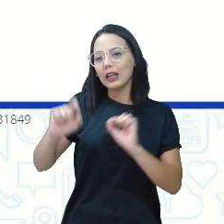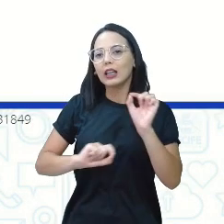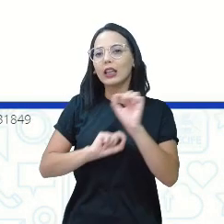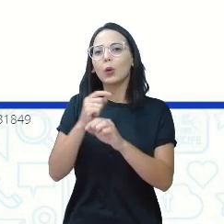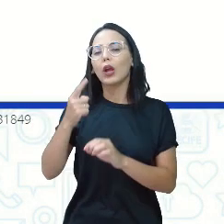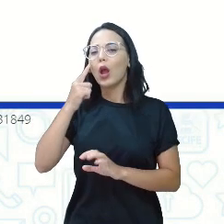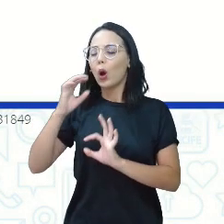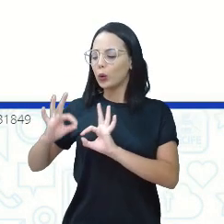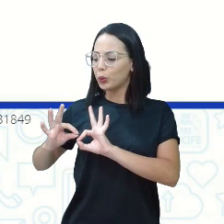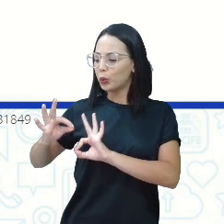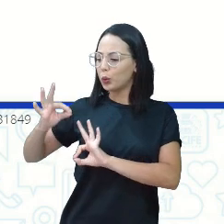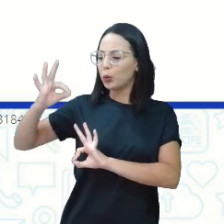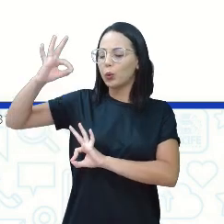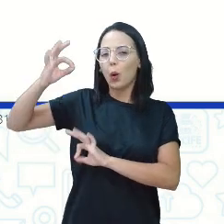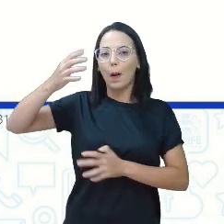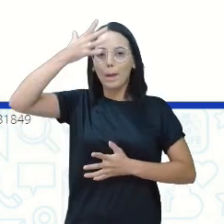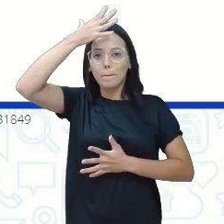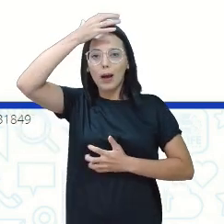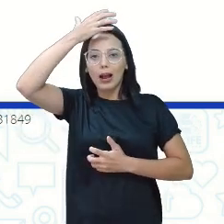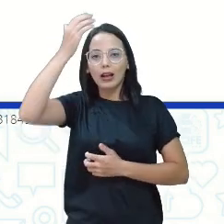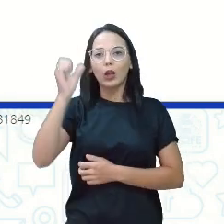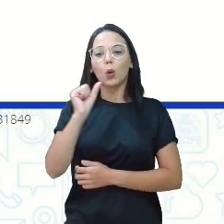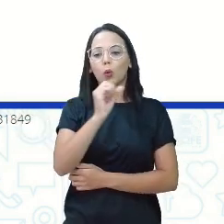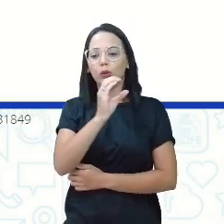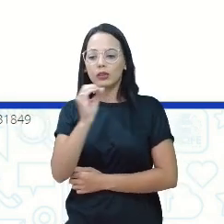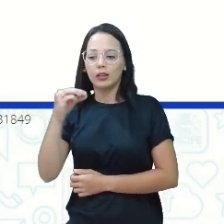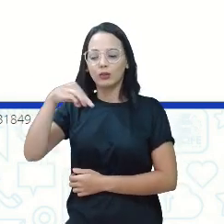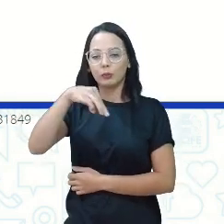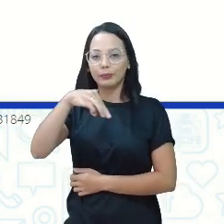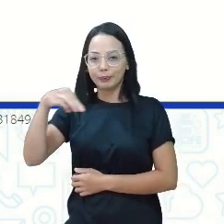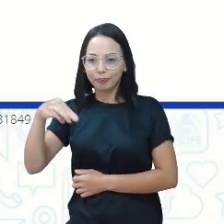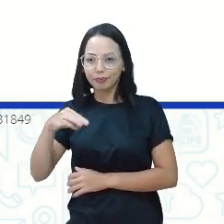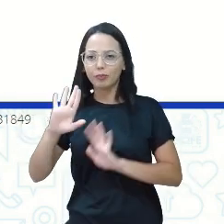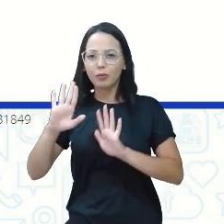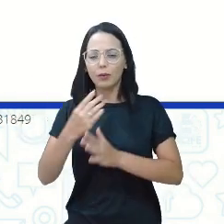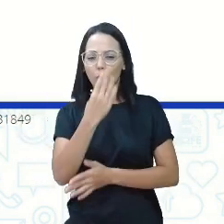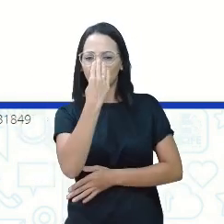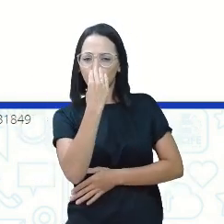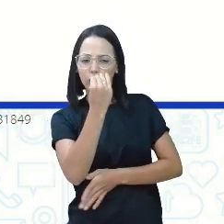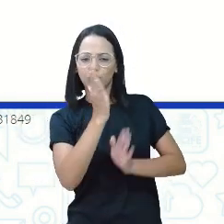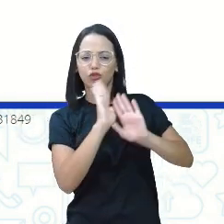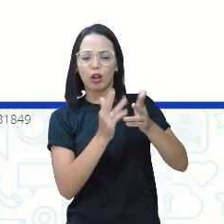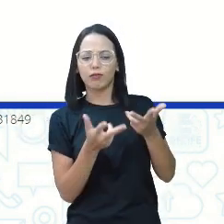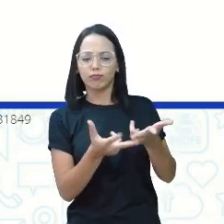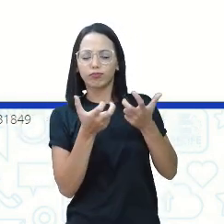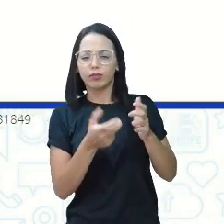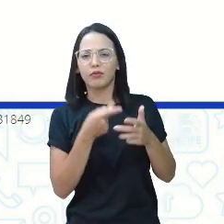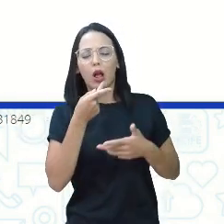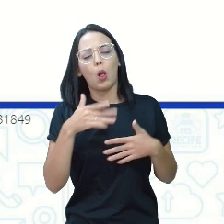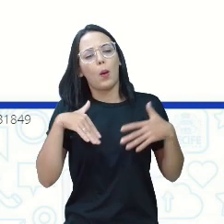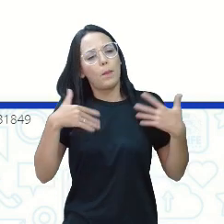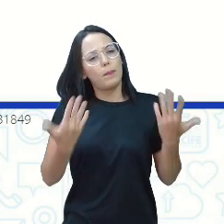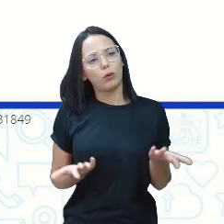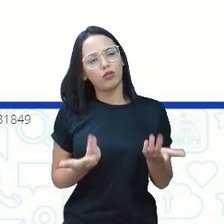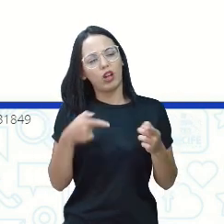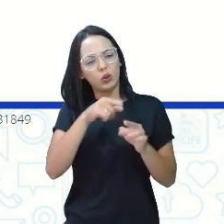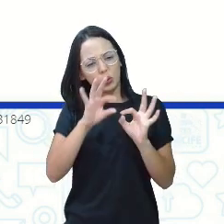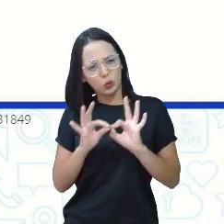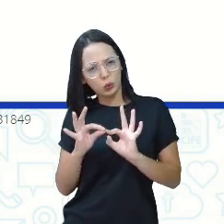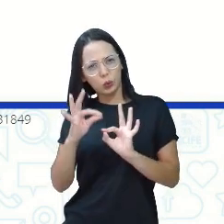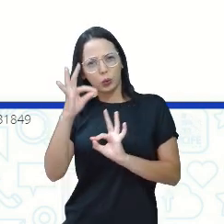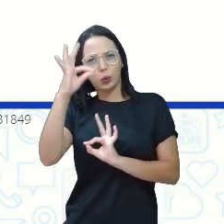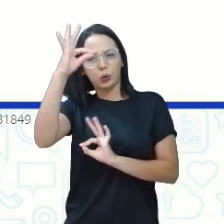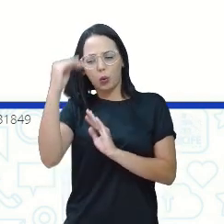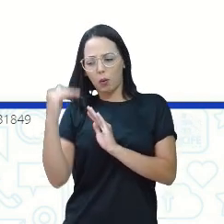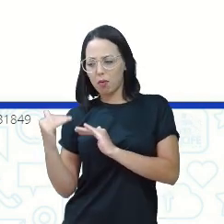do macaquinho em 800 milímetros. E aí o Tucano, já esperto, disse assim, poxa, não vai fazer você ficar maior não, hein?